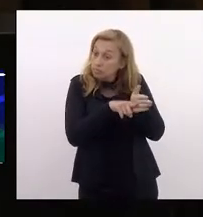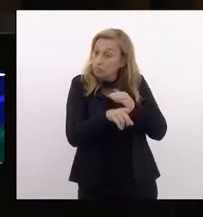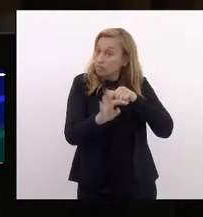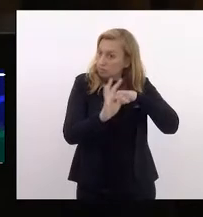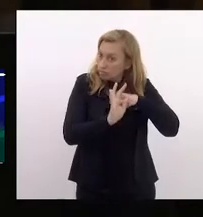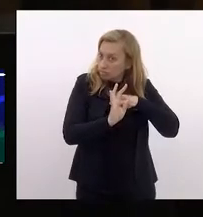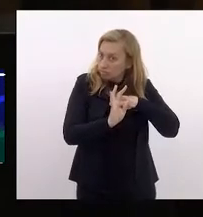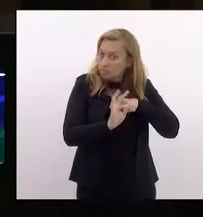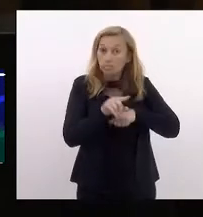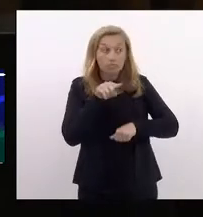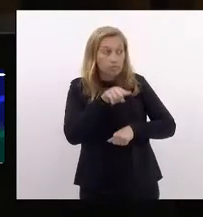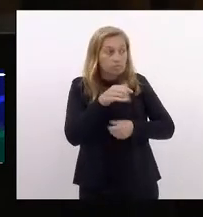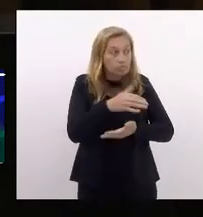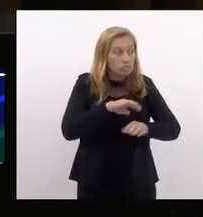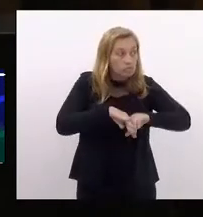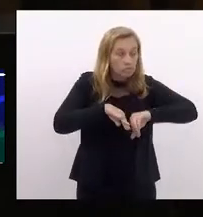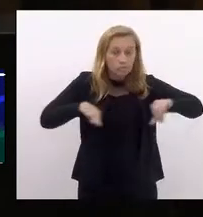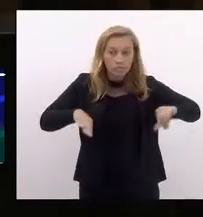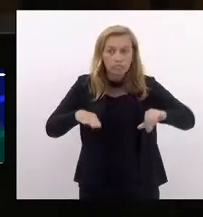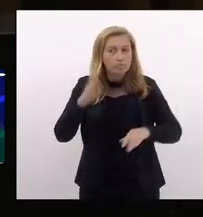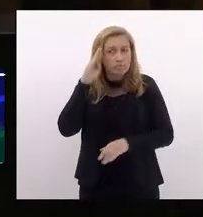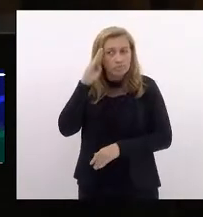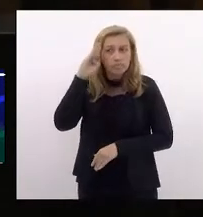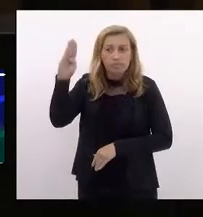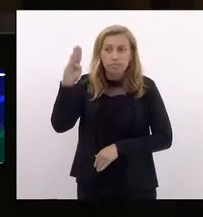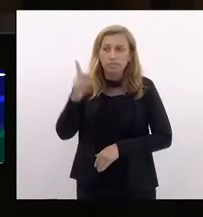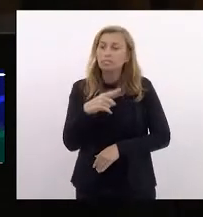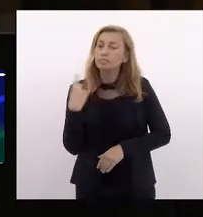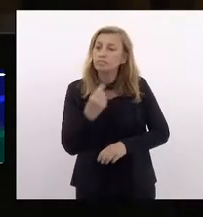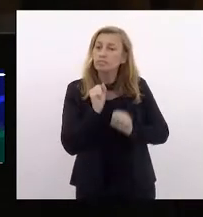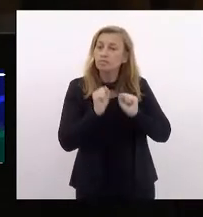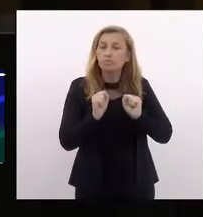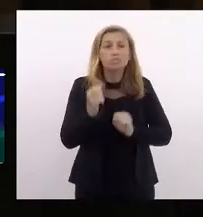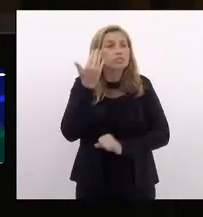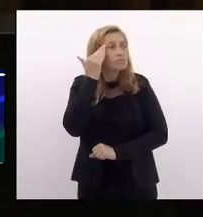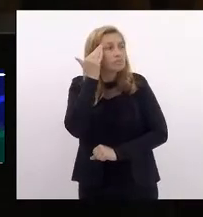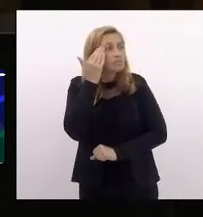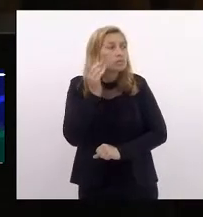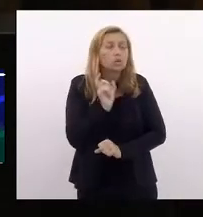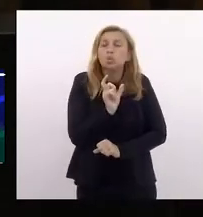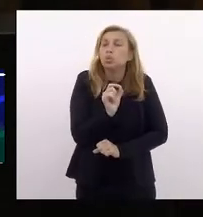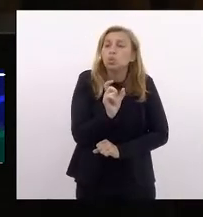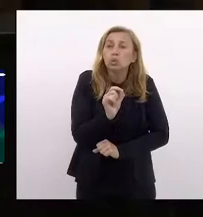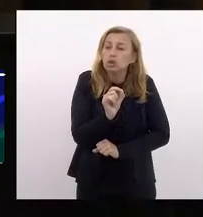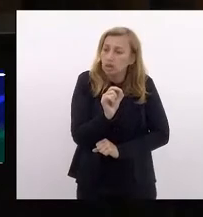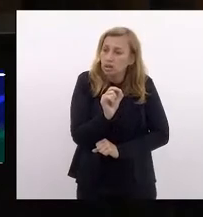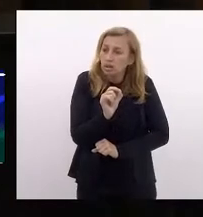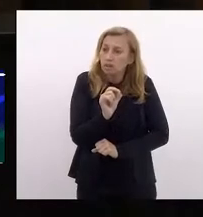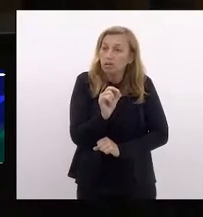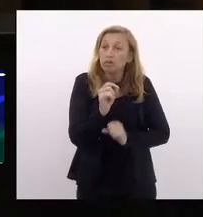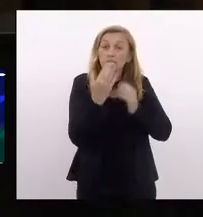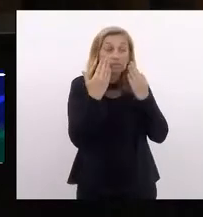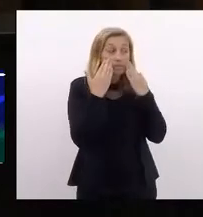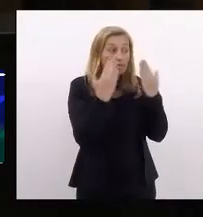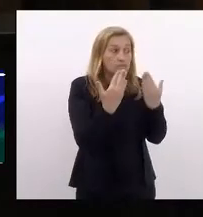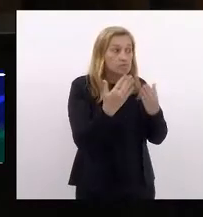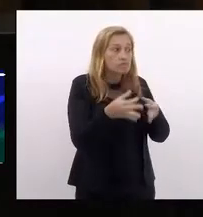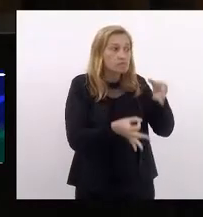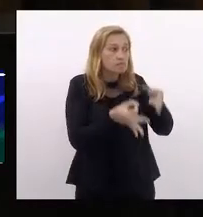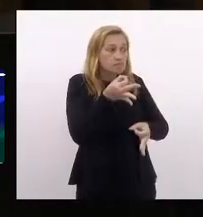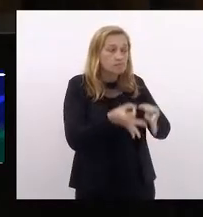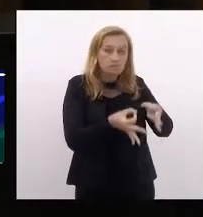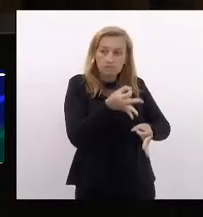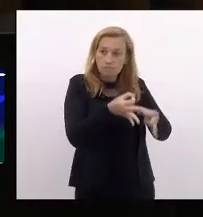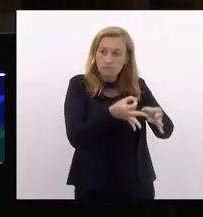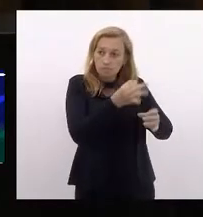técnica essa separação e fundamental para a gente poder entender o que apresenta o Tribunal de